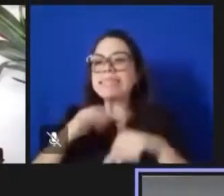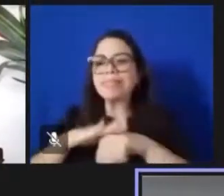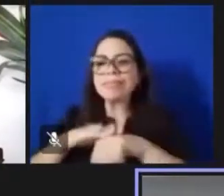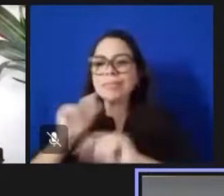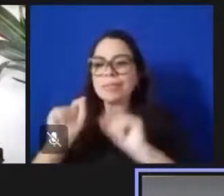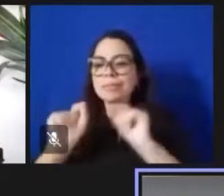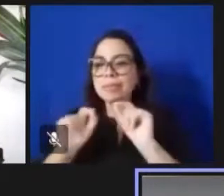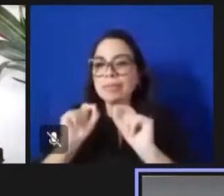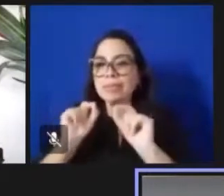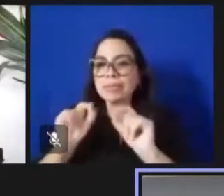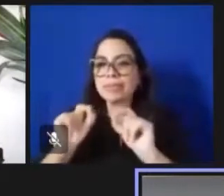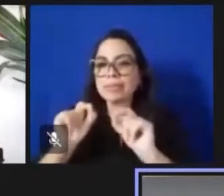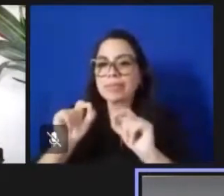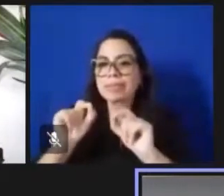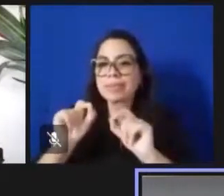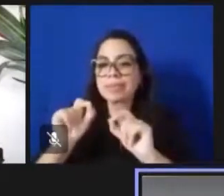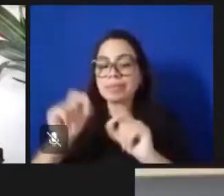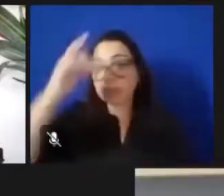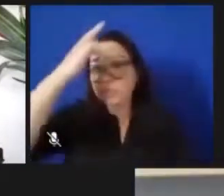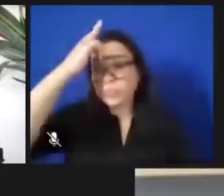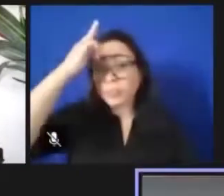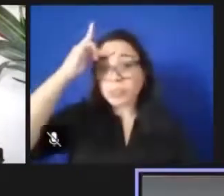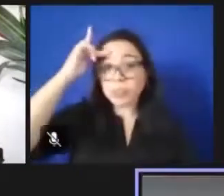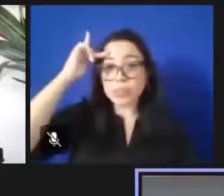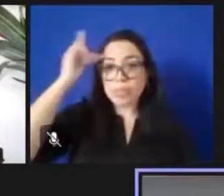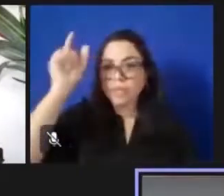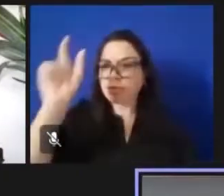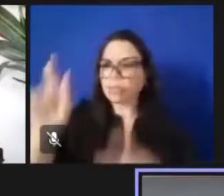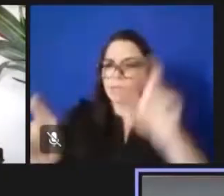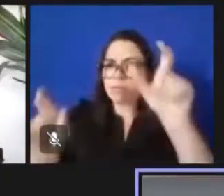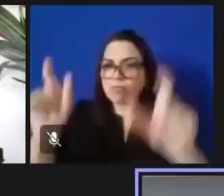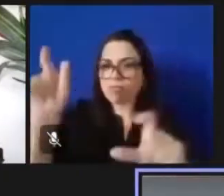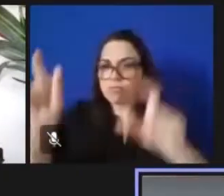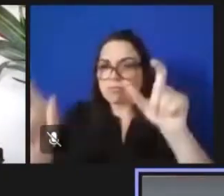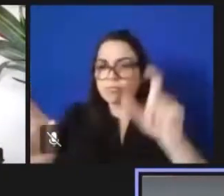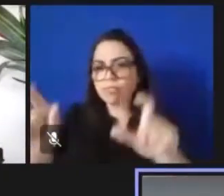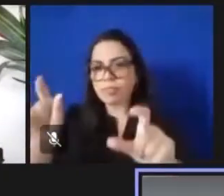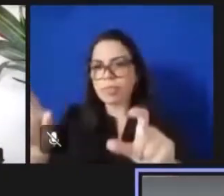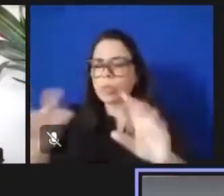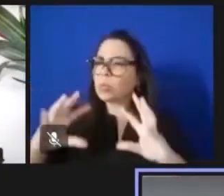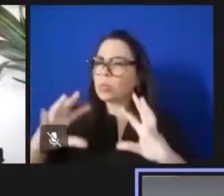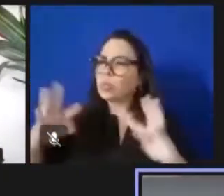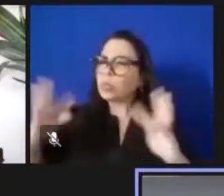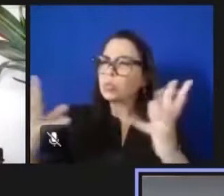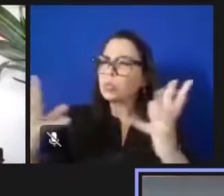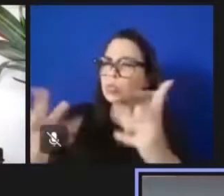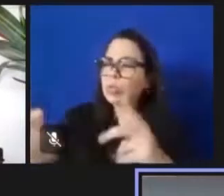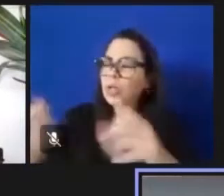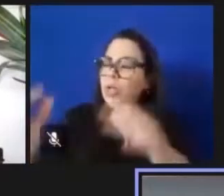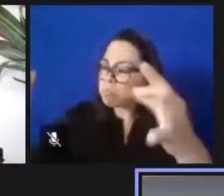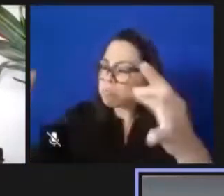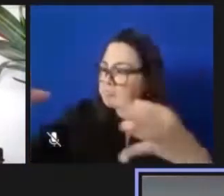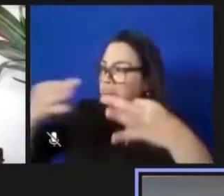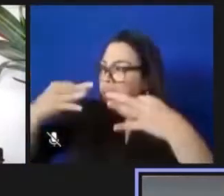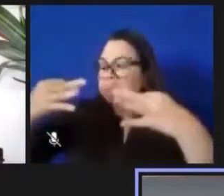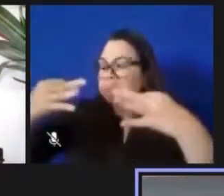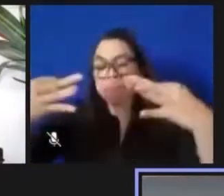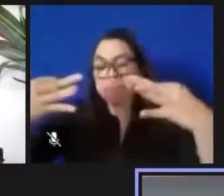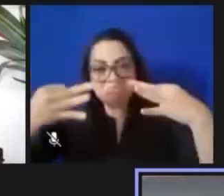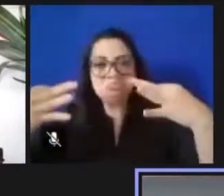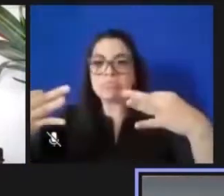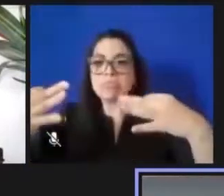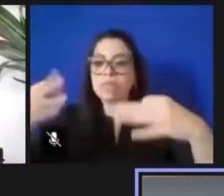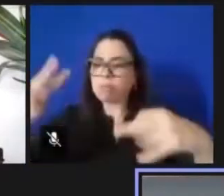as pessoas, de uma maneira geral, né, nos reconheçam. E para isso, às vezes, a gente vai